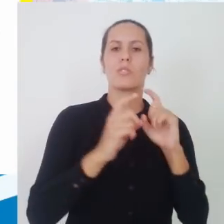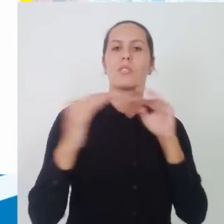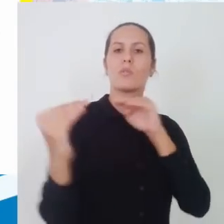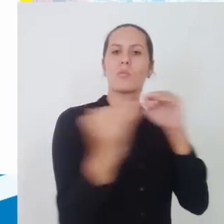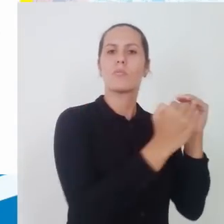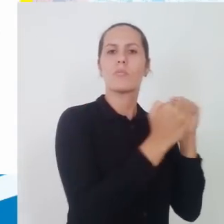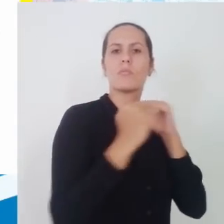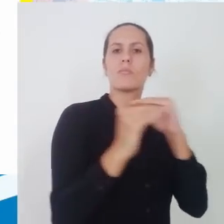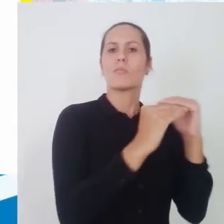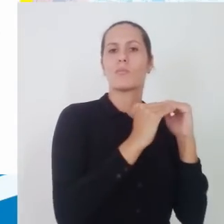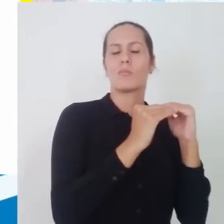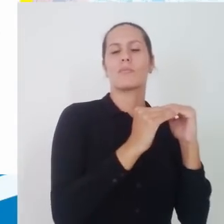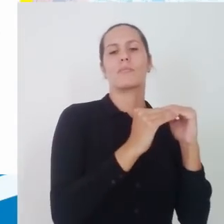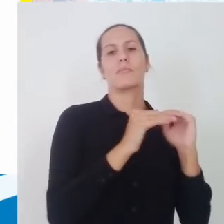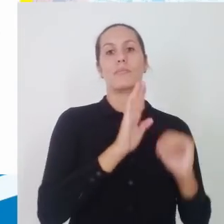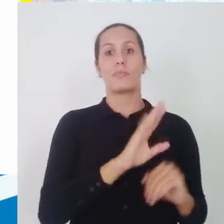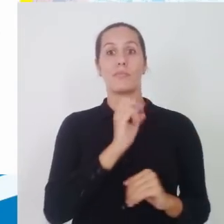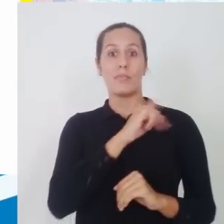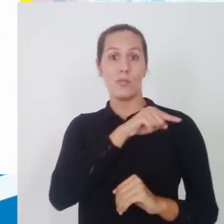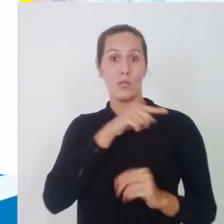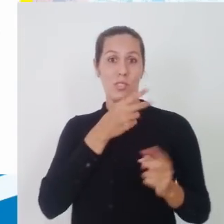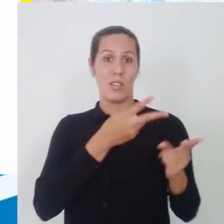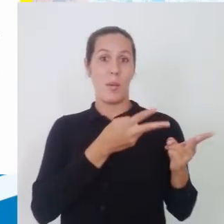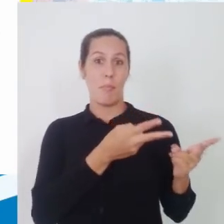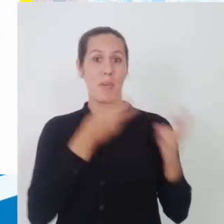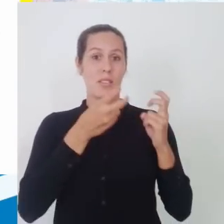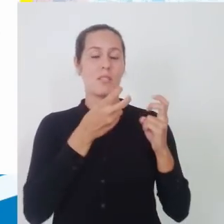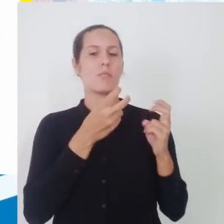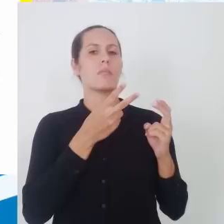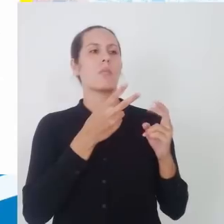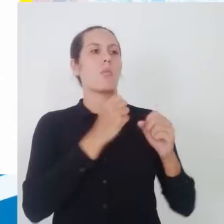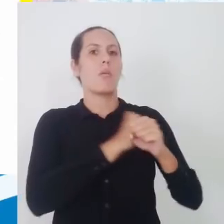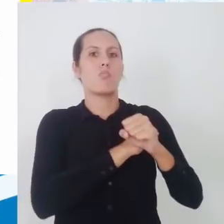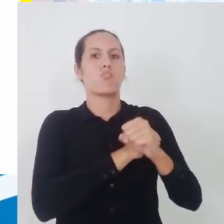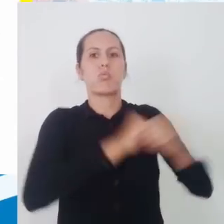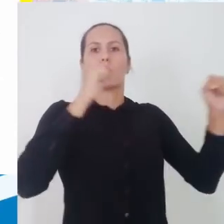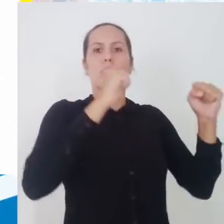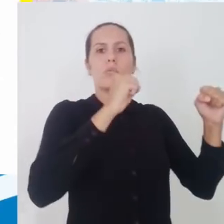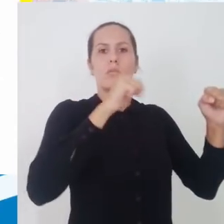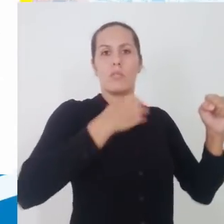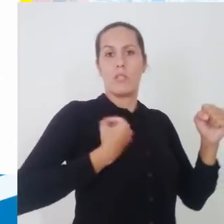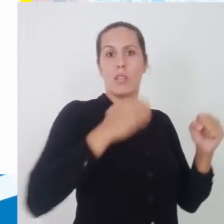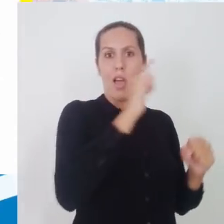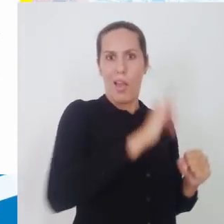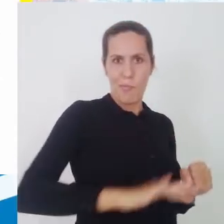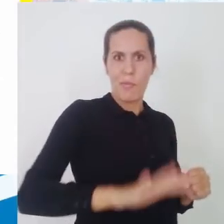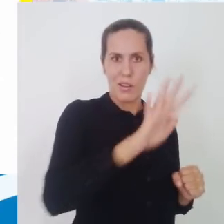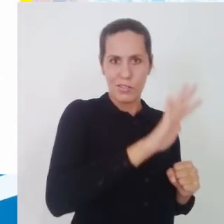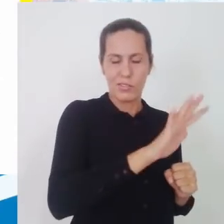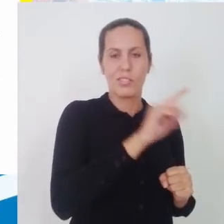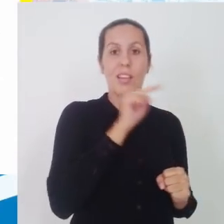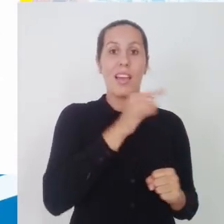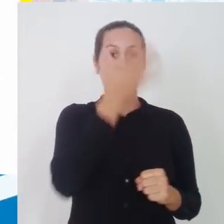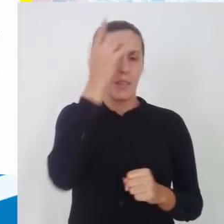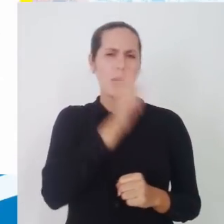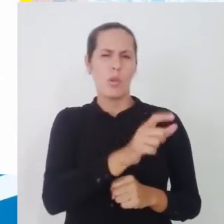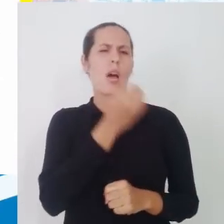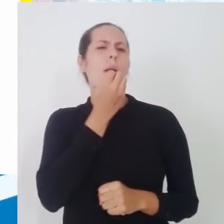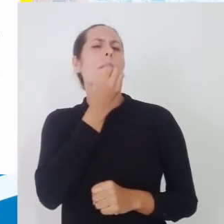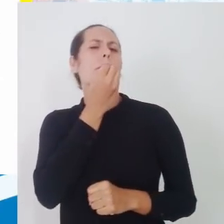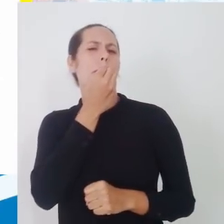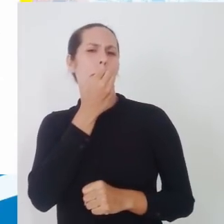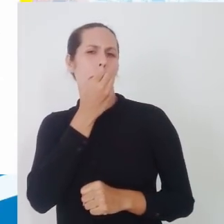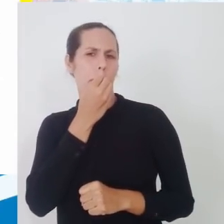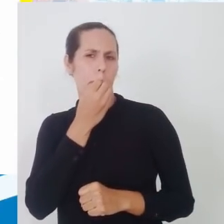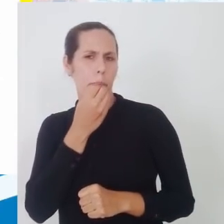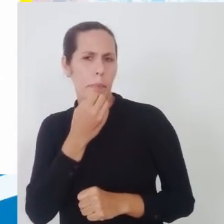após a explosão. Aí sim, nós temos os vestígios da destruição que ficou, mas não da explosão em si. Por isso, é